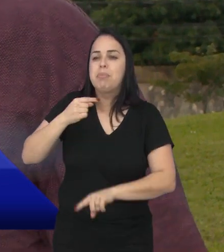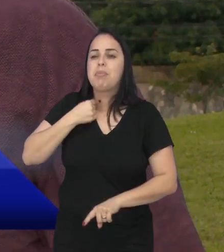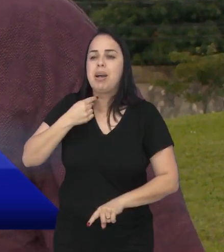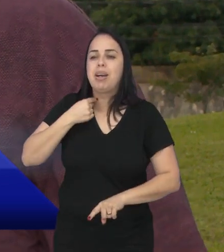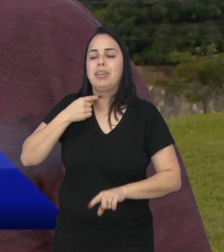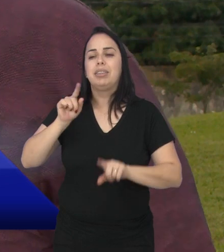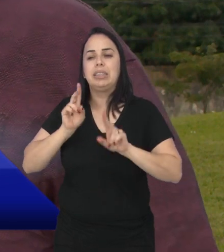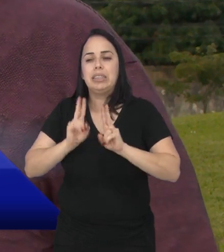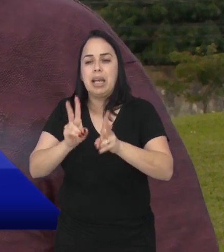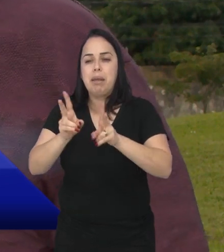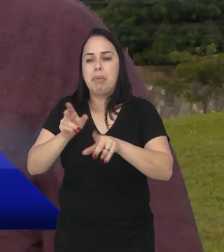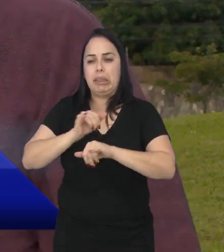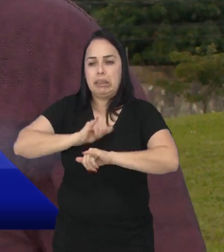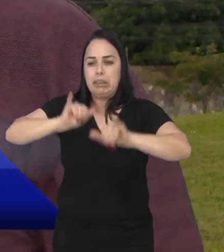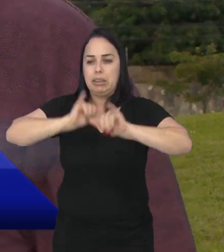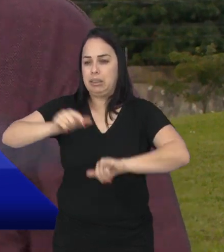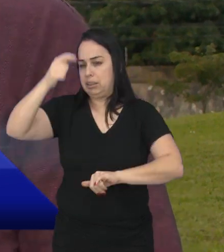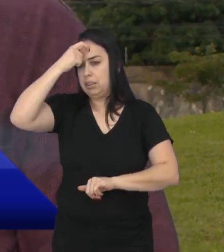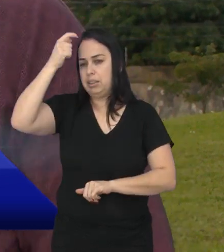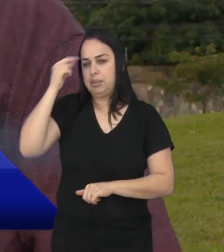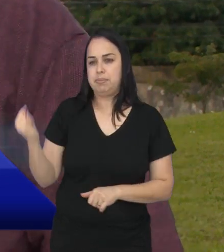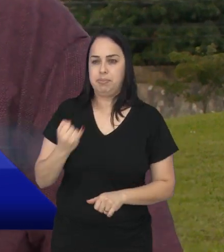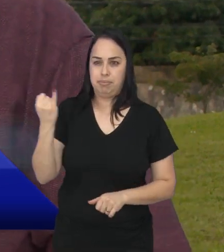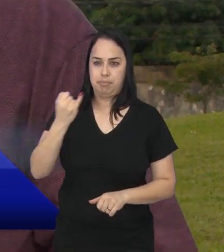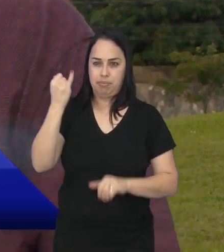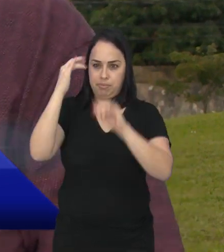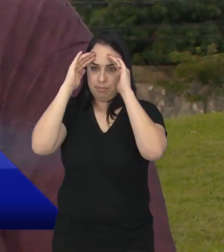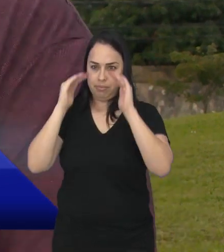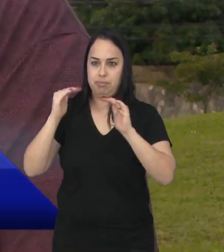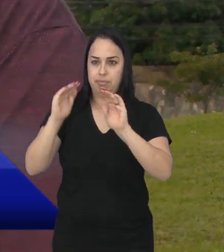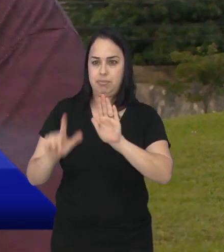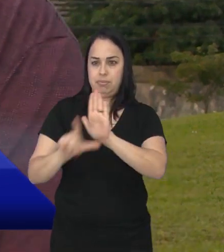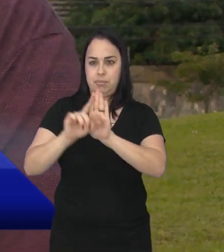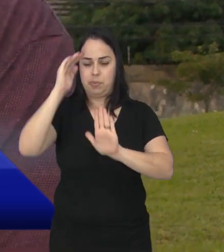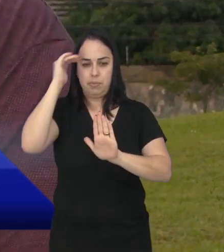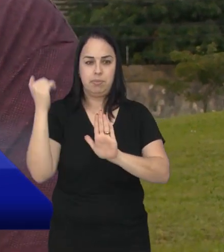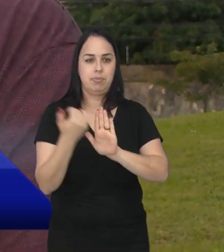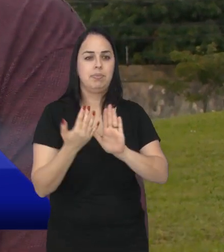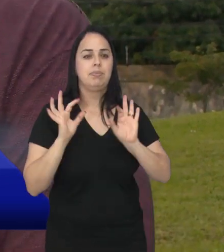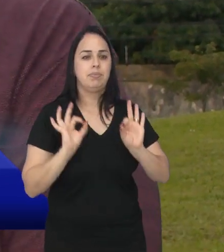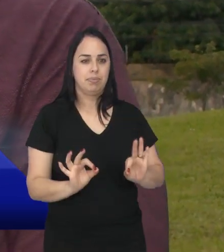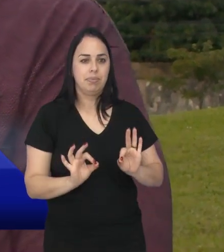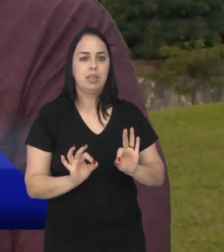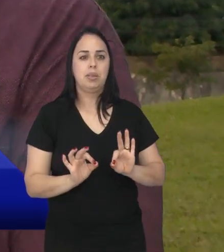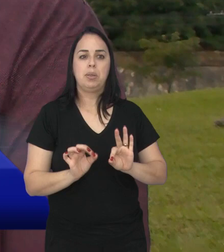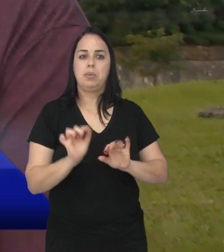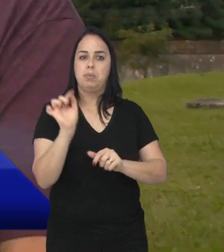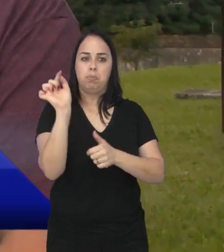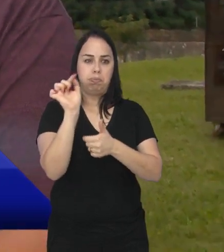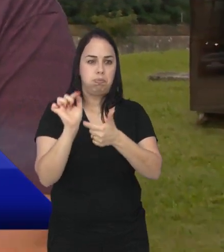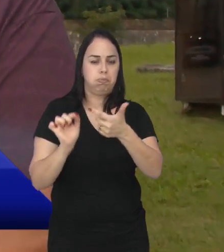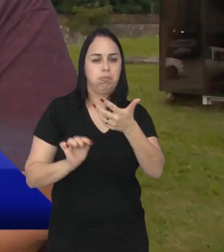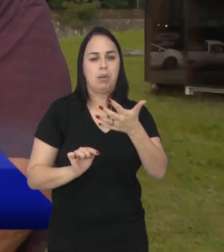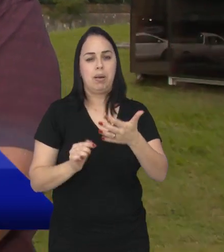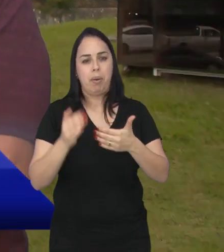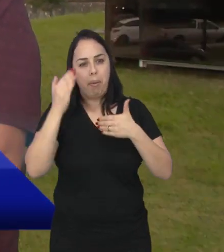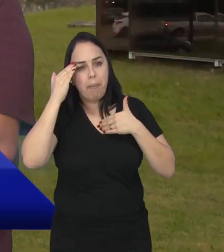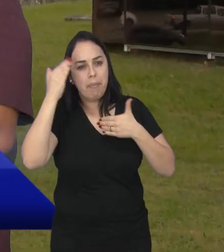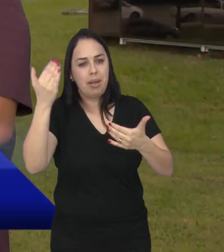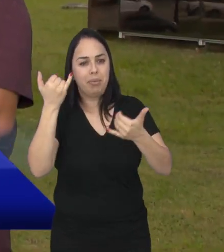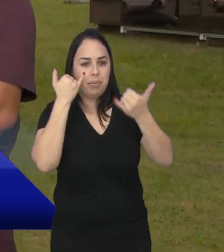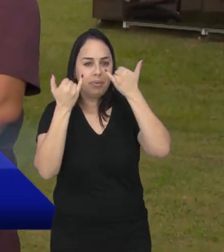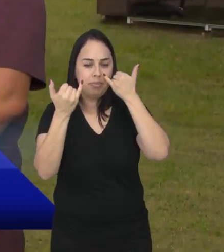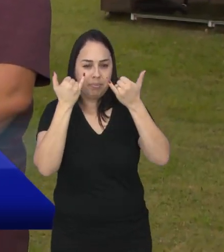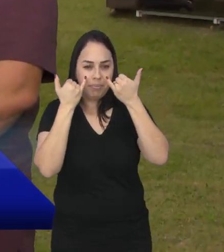tá tentando trazer as pessoas e conscientizando elas da importância e respeito às leis de trânsito vai estar bem amplo então Cássio muito obrigada